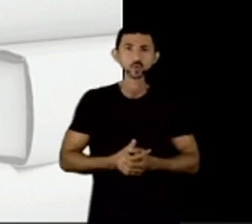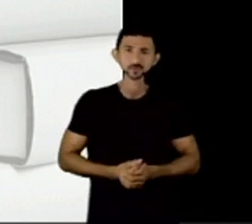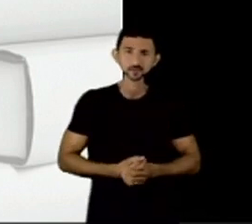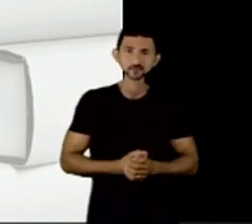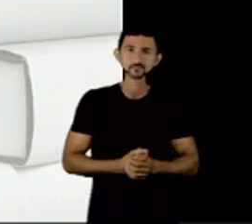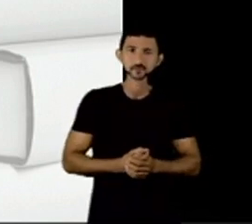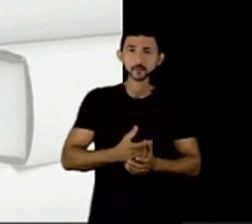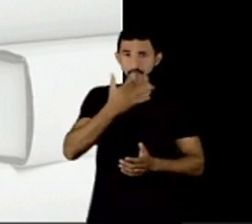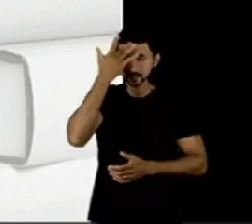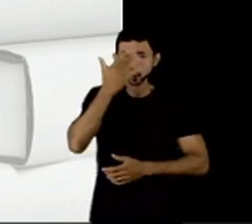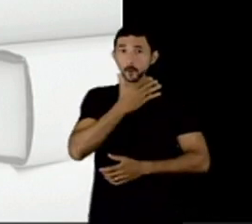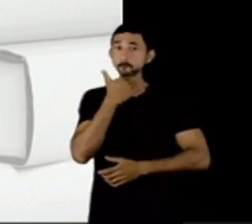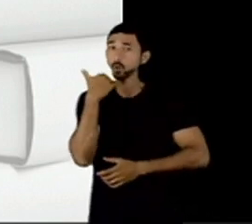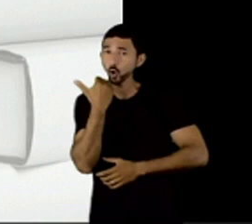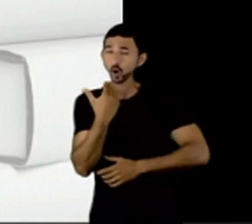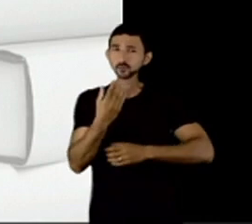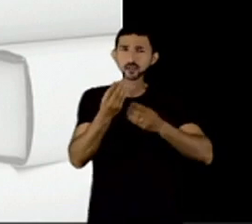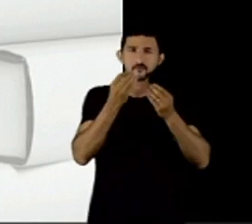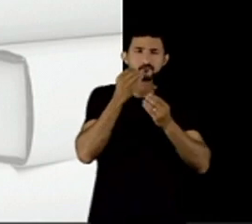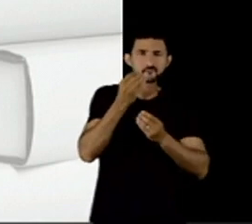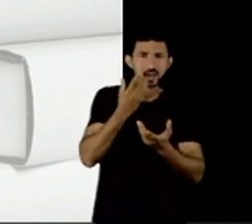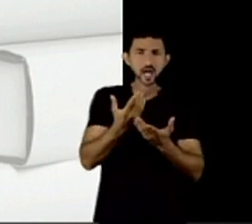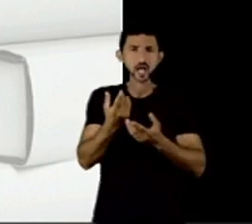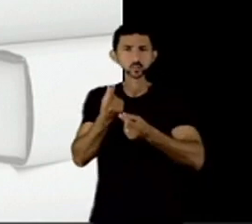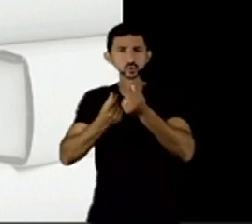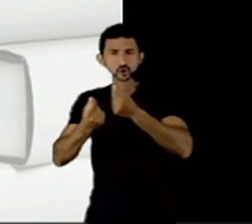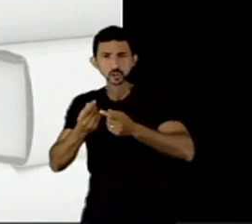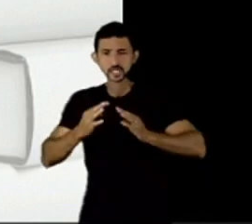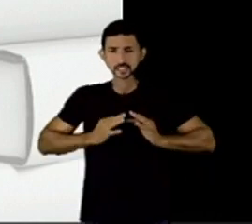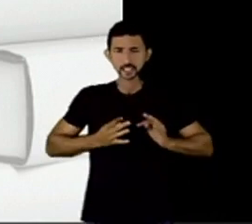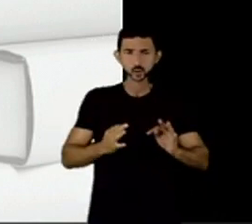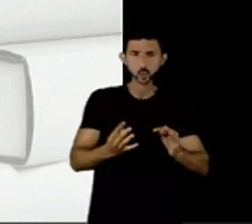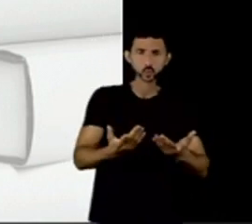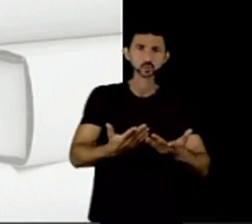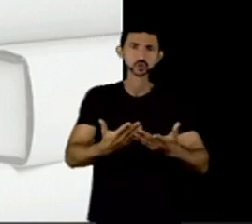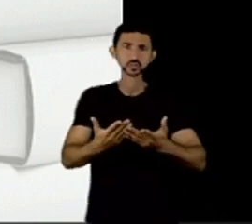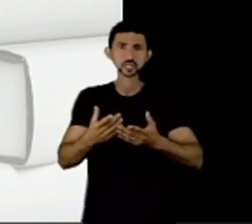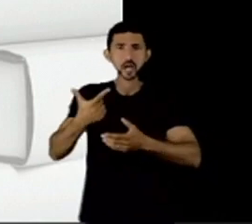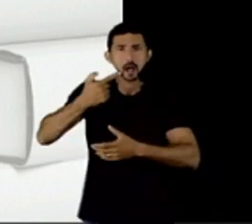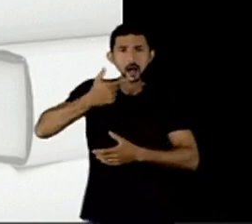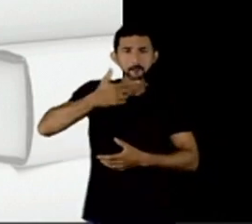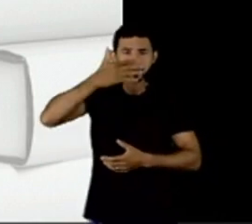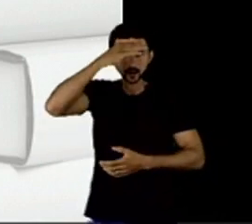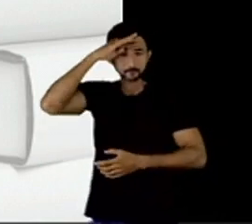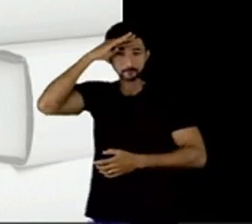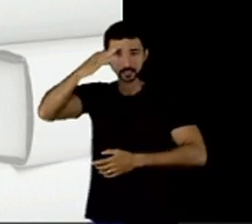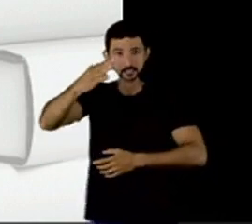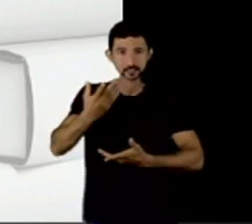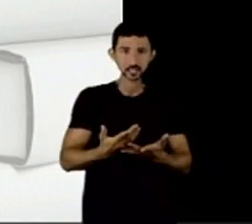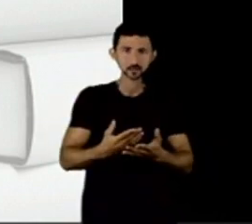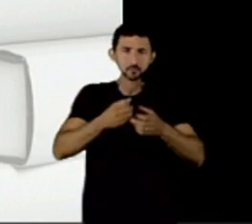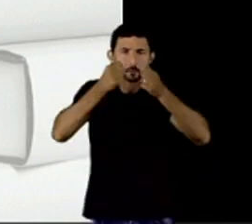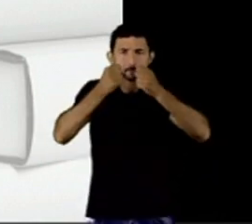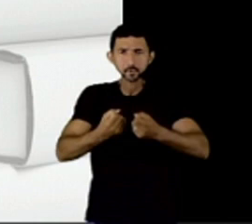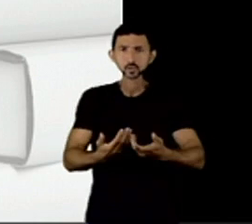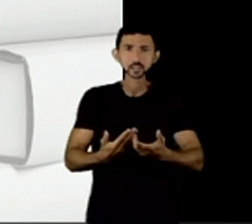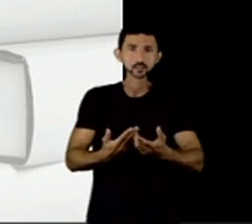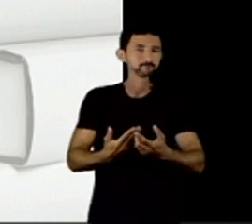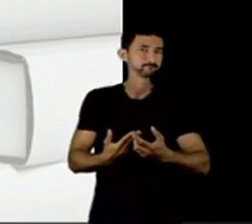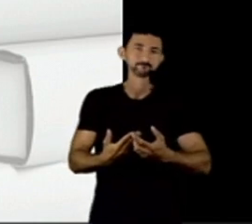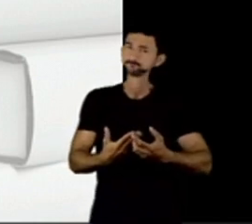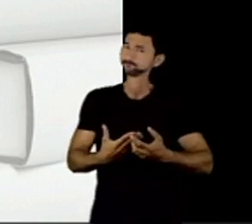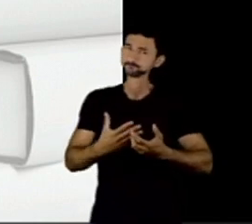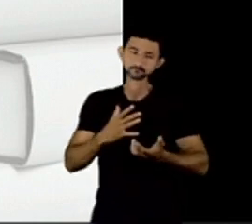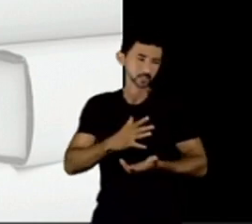somos mortais, que somos frágeis, que o dinheiro, a tecnologia, o armamento militar, o poder